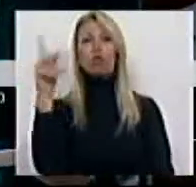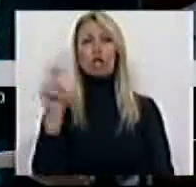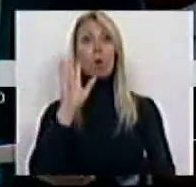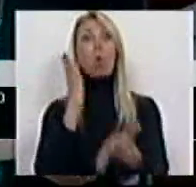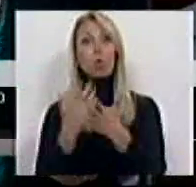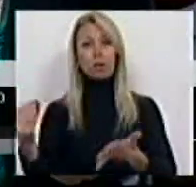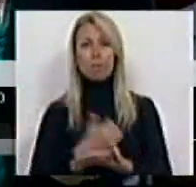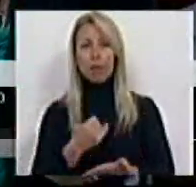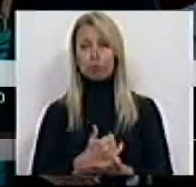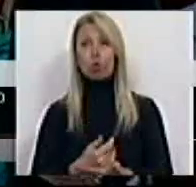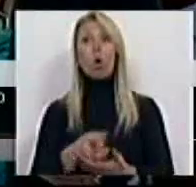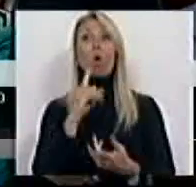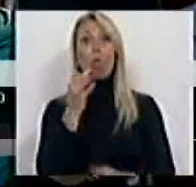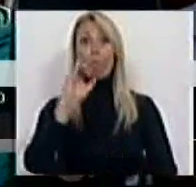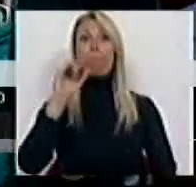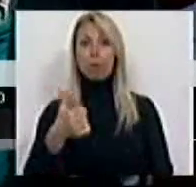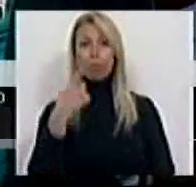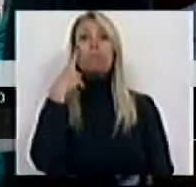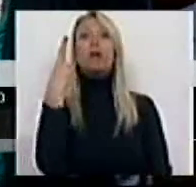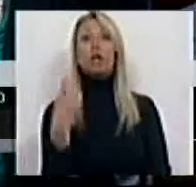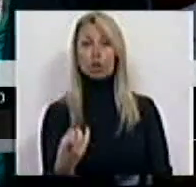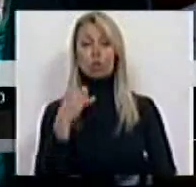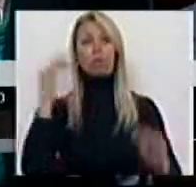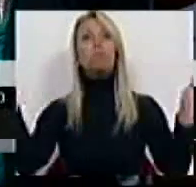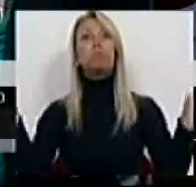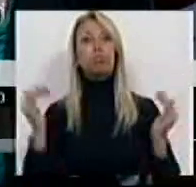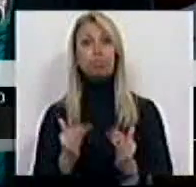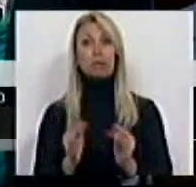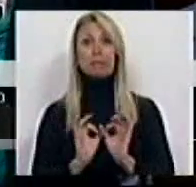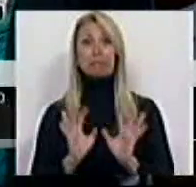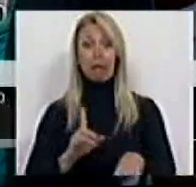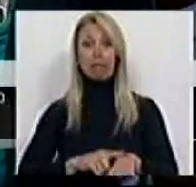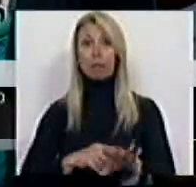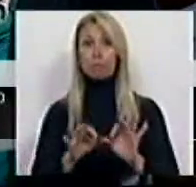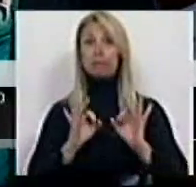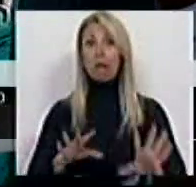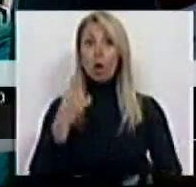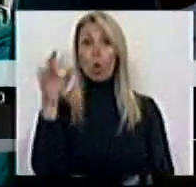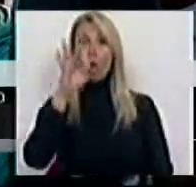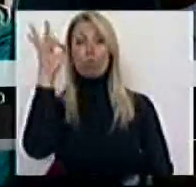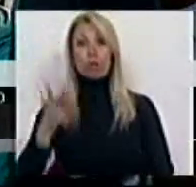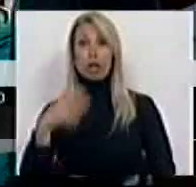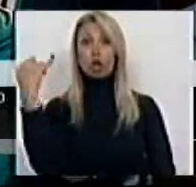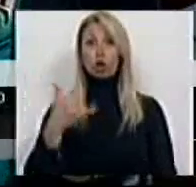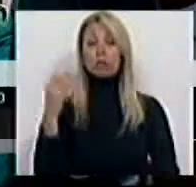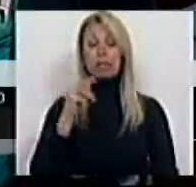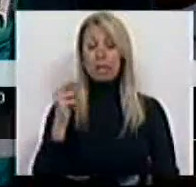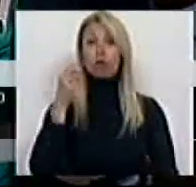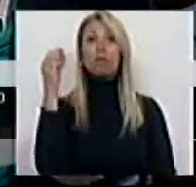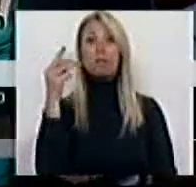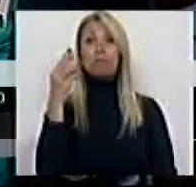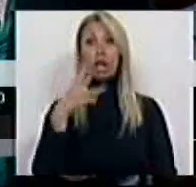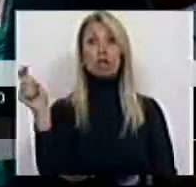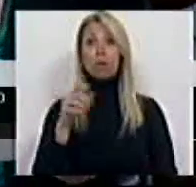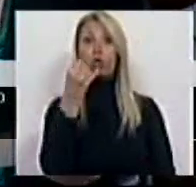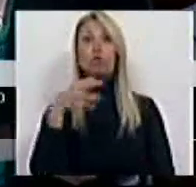Produto Interno Bruto registrou uma diminuição homóloga de 1% em volume no terceiro trimestre de 2013, ou